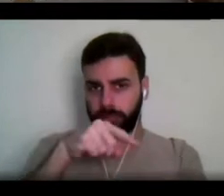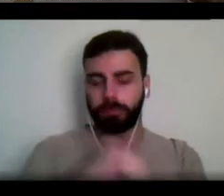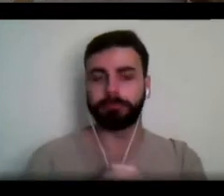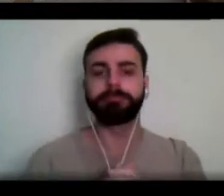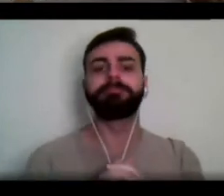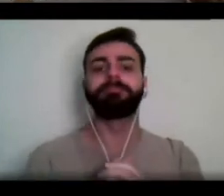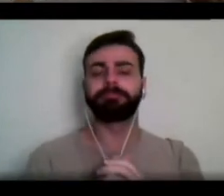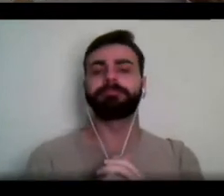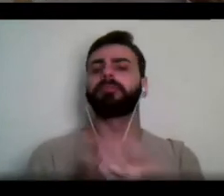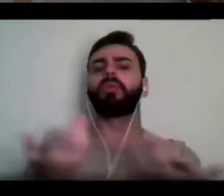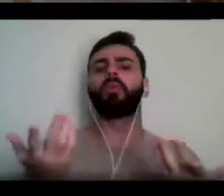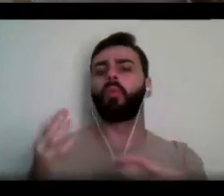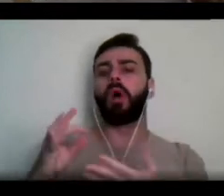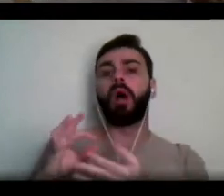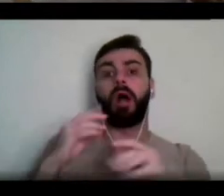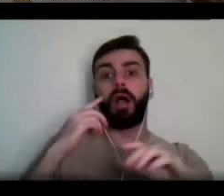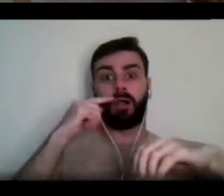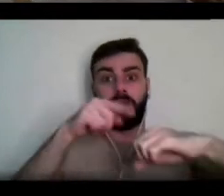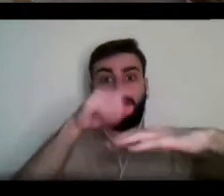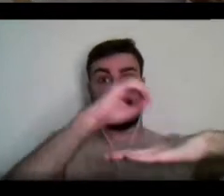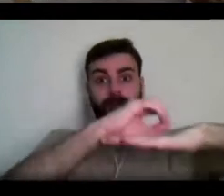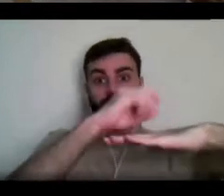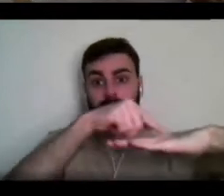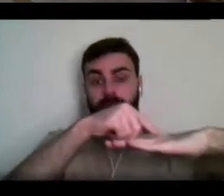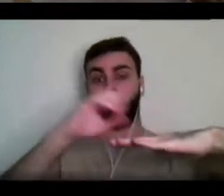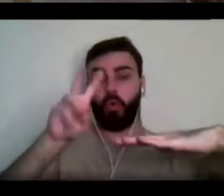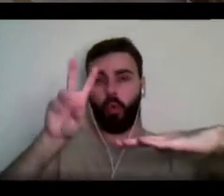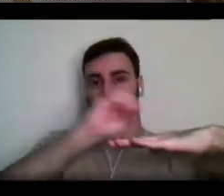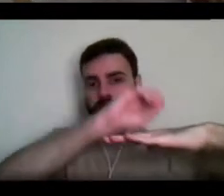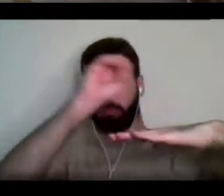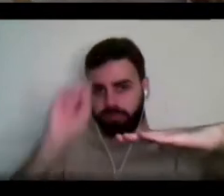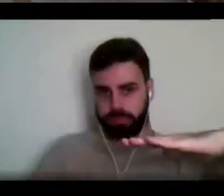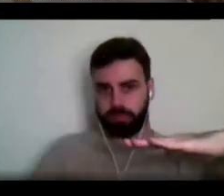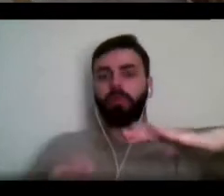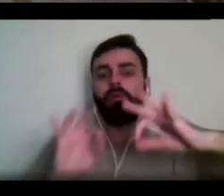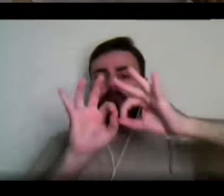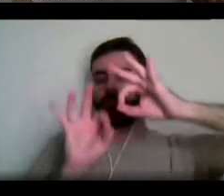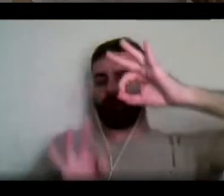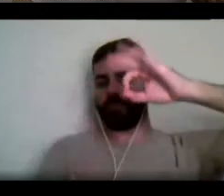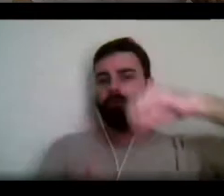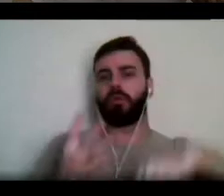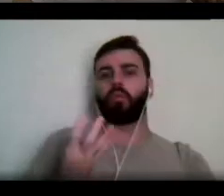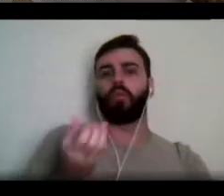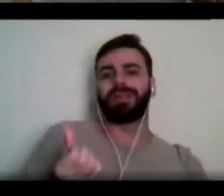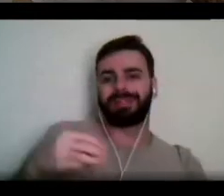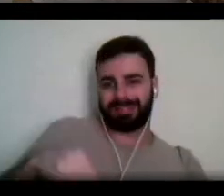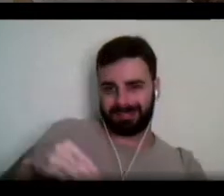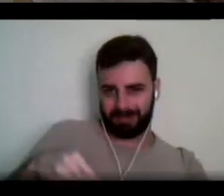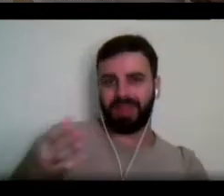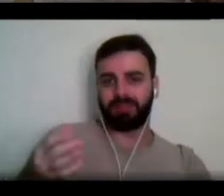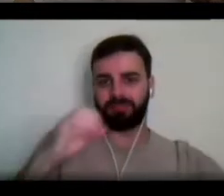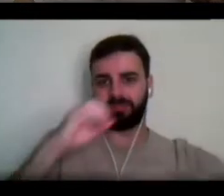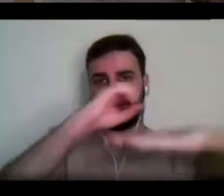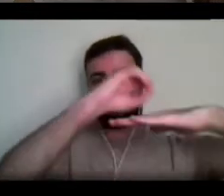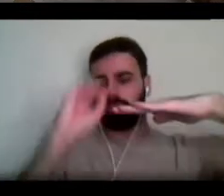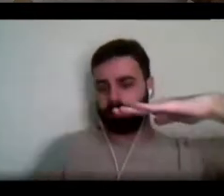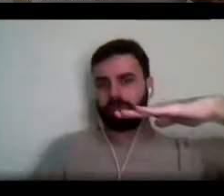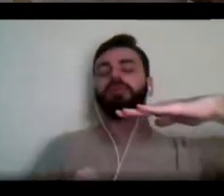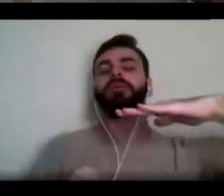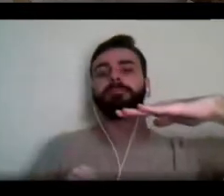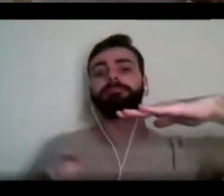o meu sistema de coordenadas. A altura inicial do ovo é 46 metros, que é a altura do